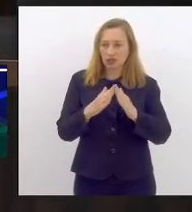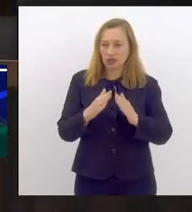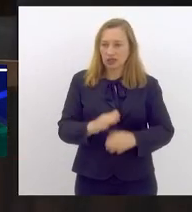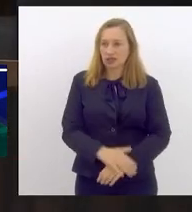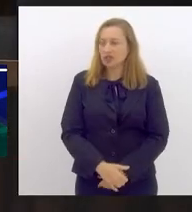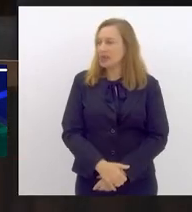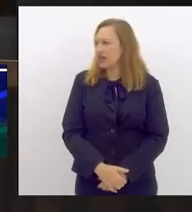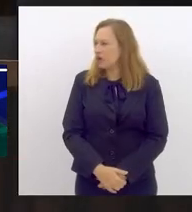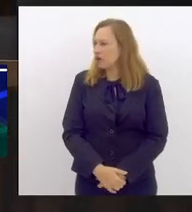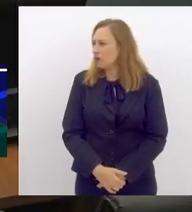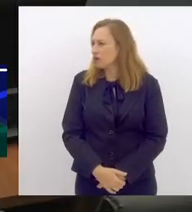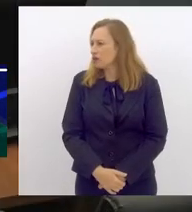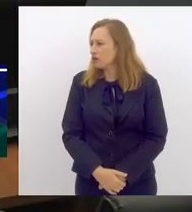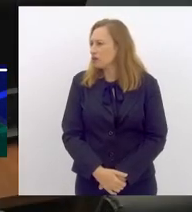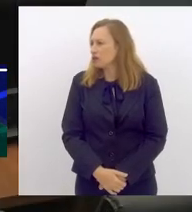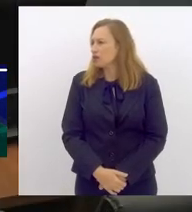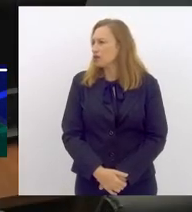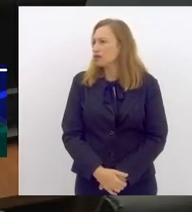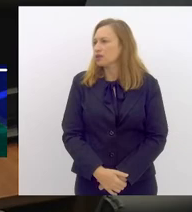regimental